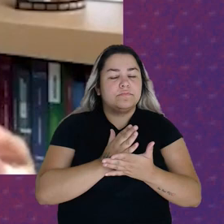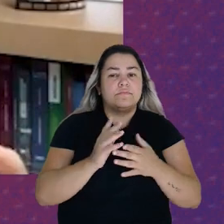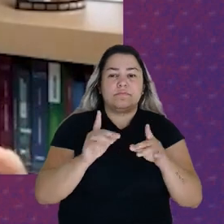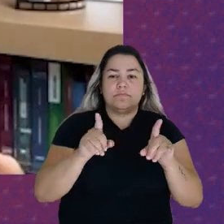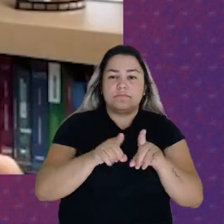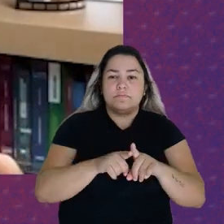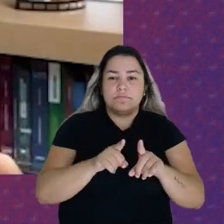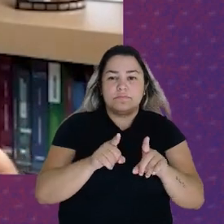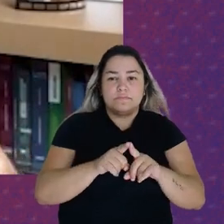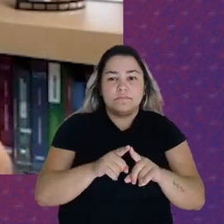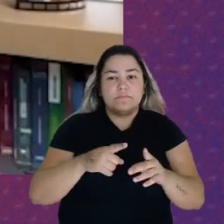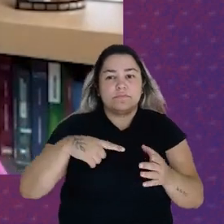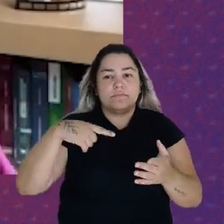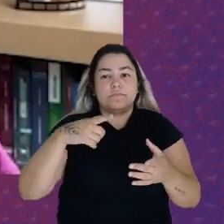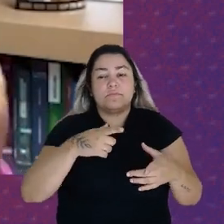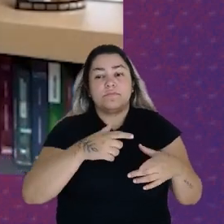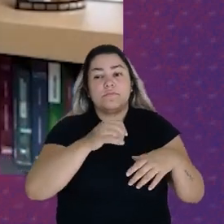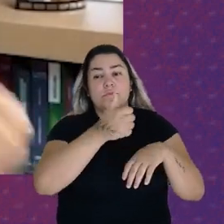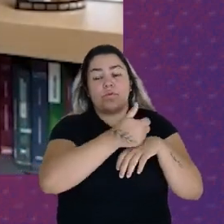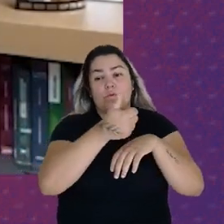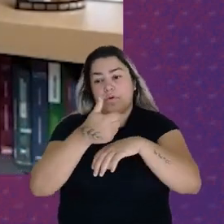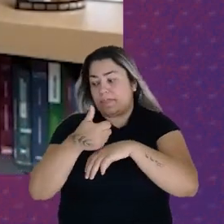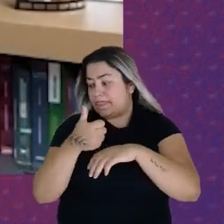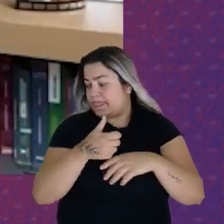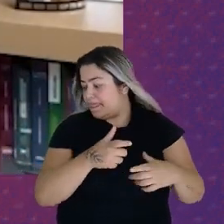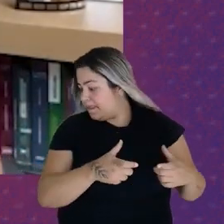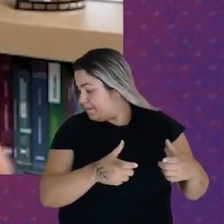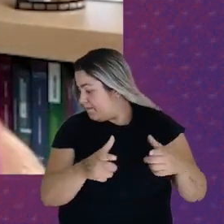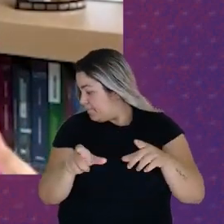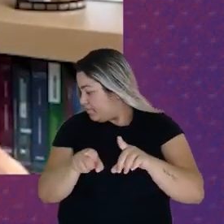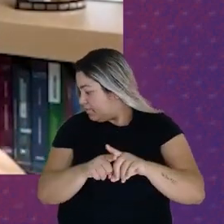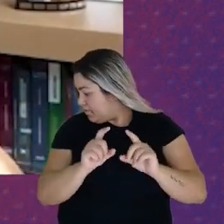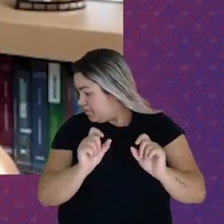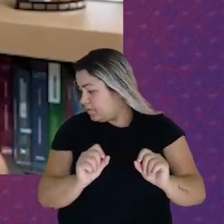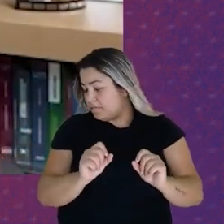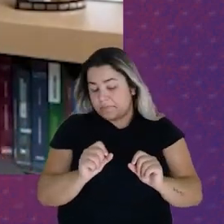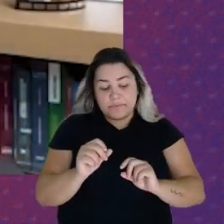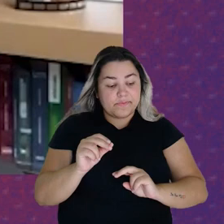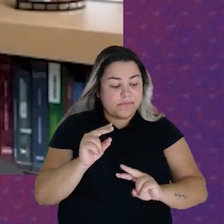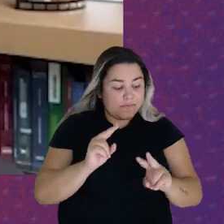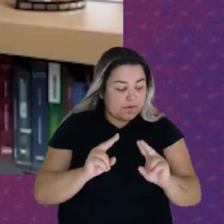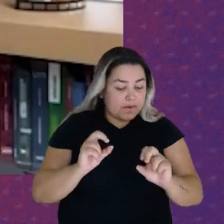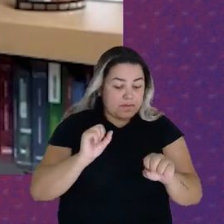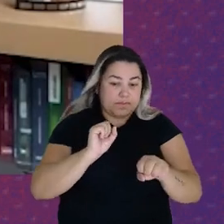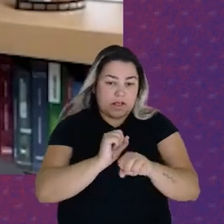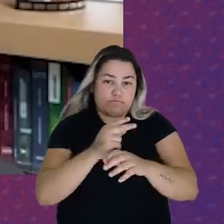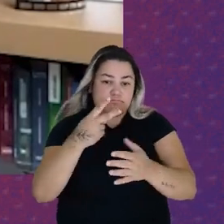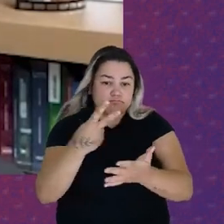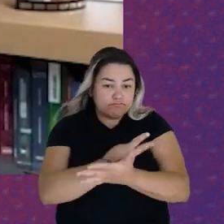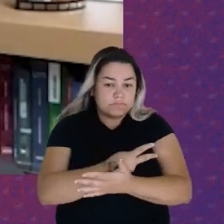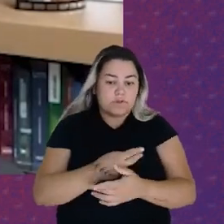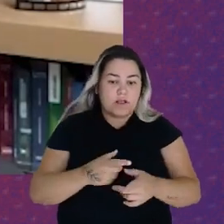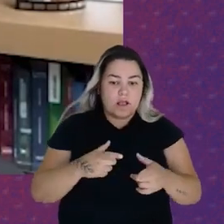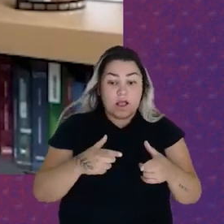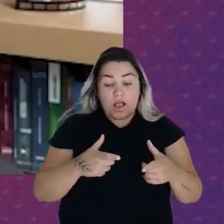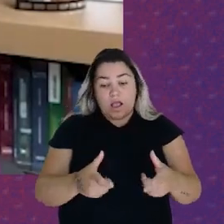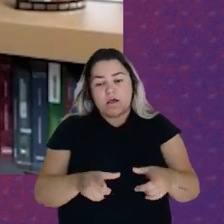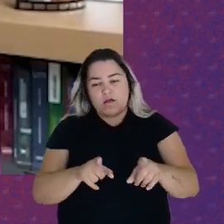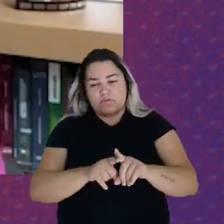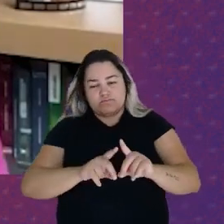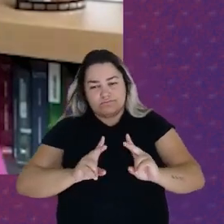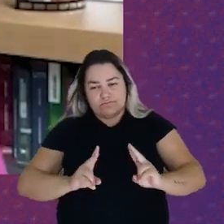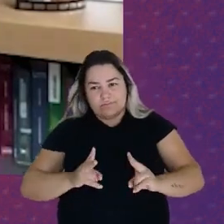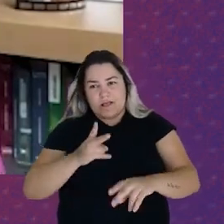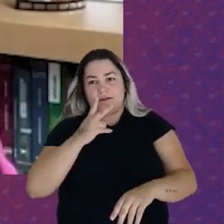gente não ocupa esses lugares, a gente passa a ser inviabilizada, né? Aquele espaço fica aparecendo